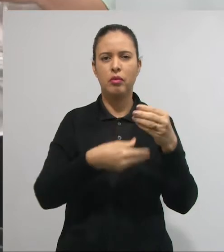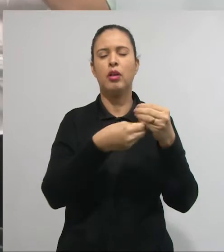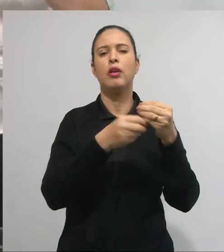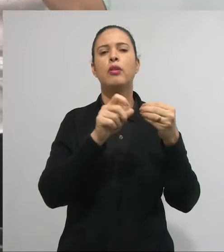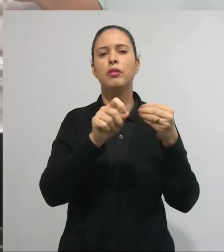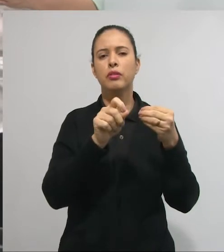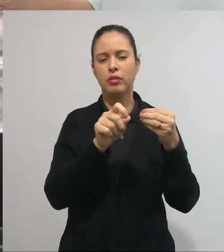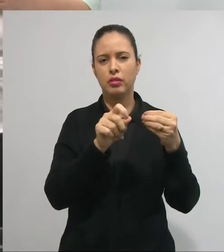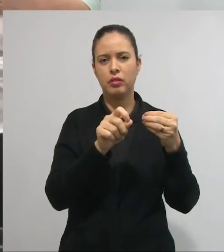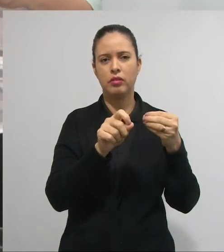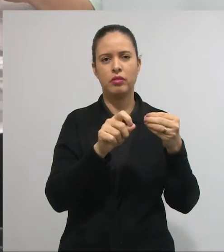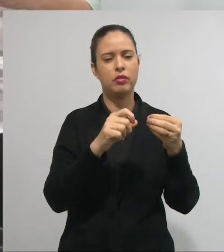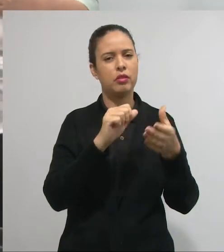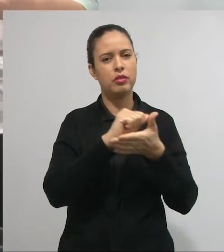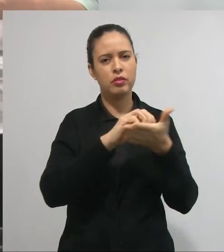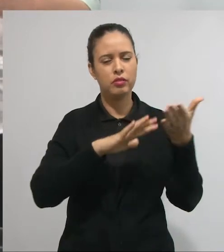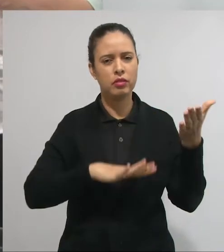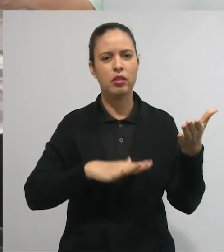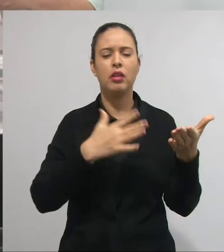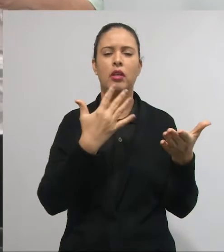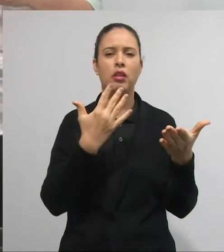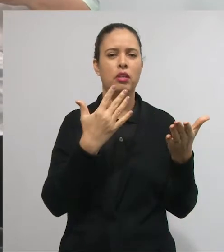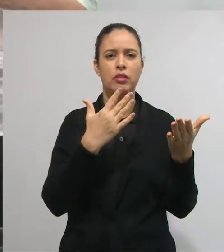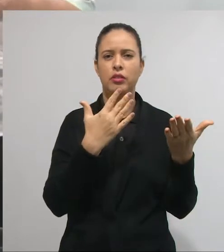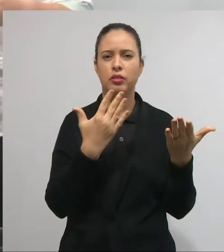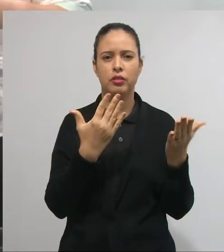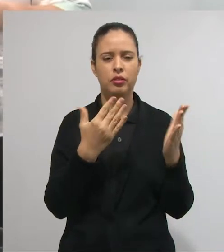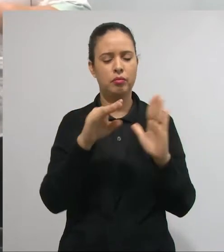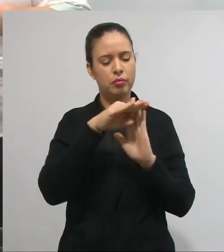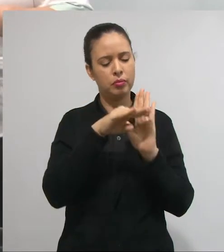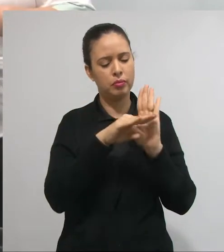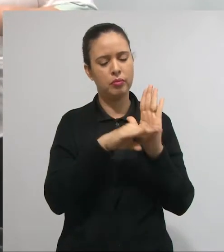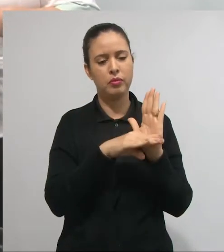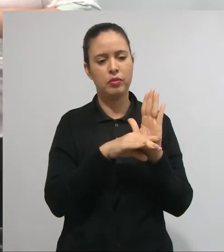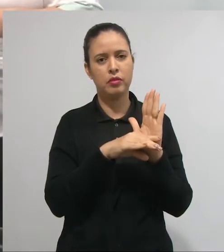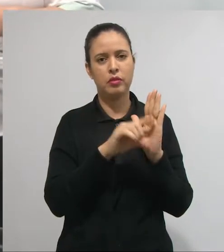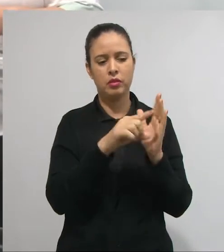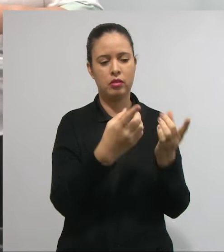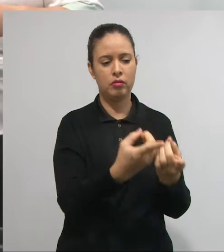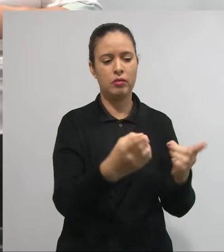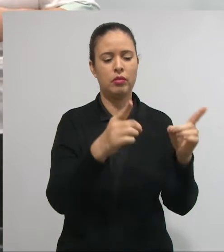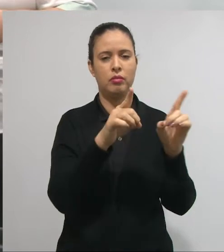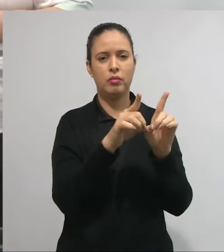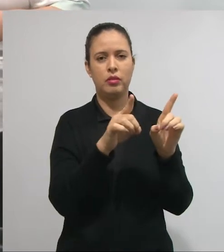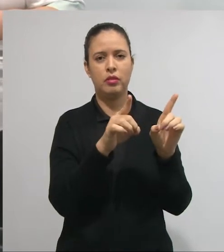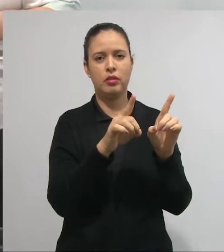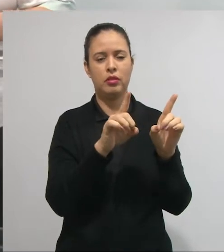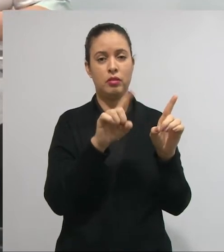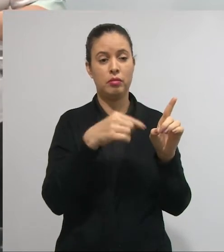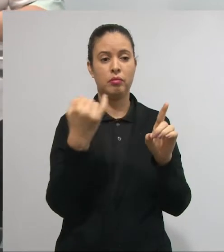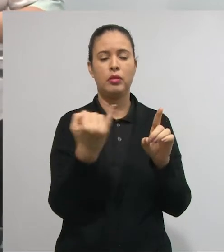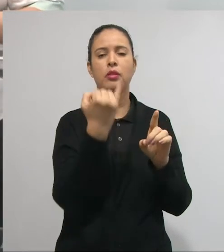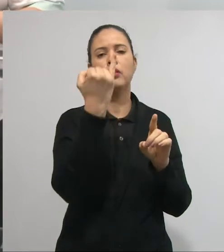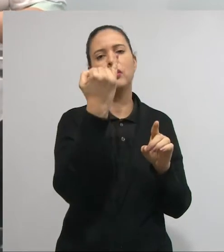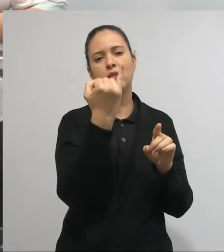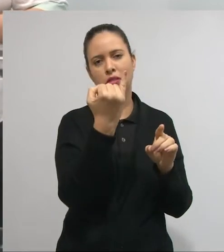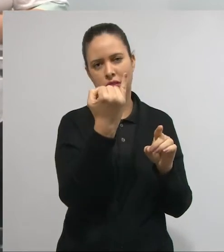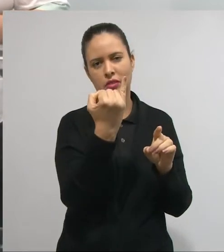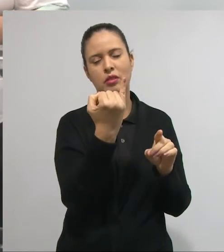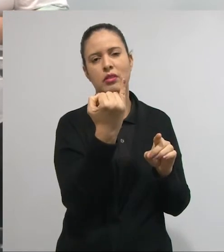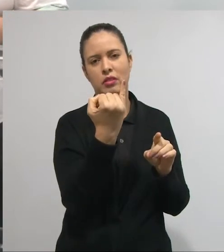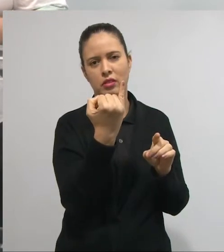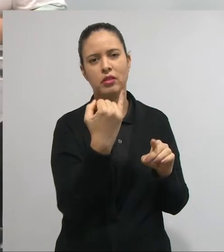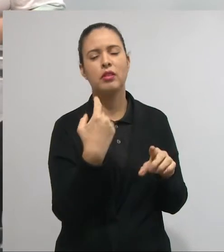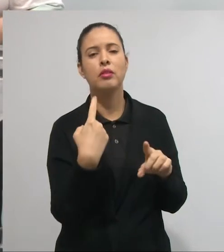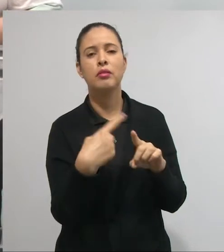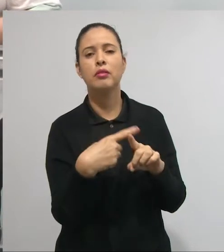mais tarefas, atividades e se tornando um setor mais importante, justamente porque